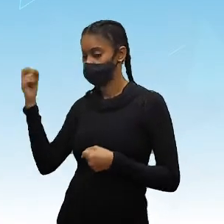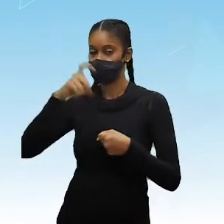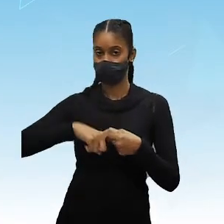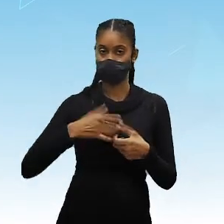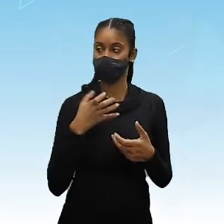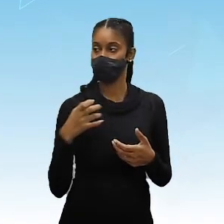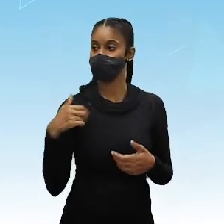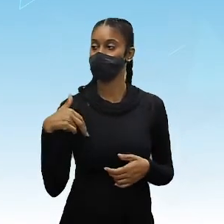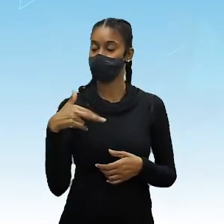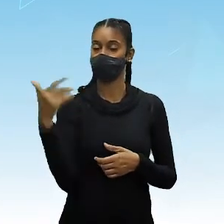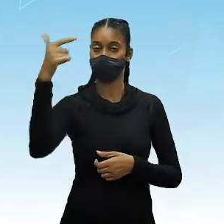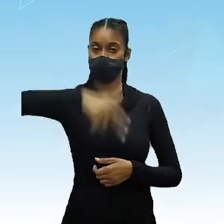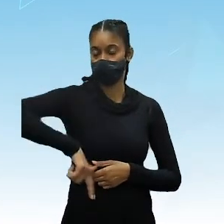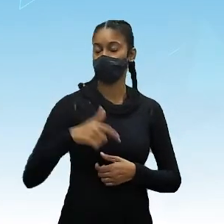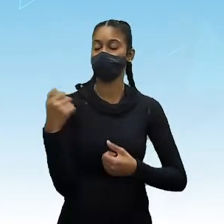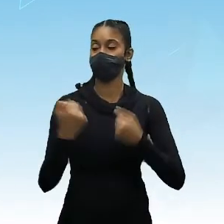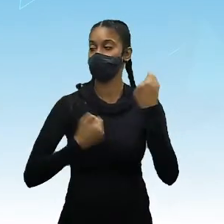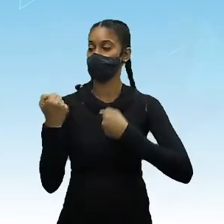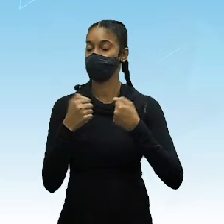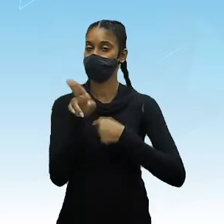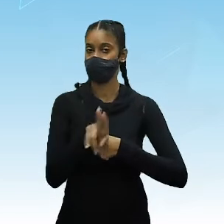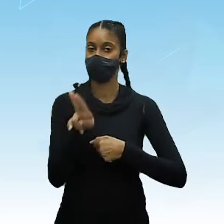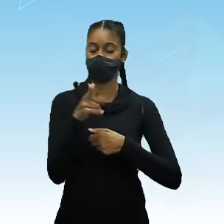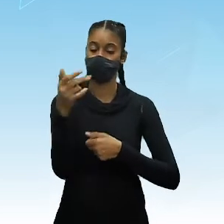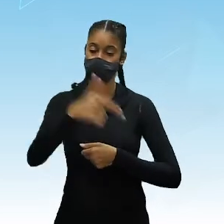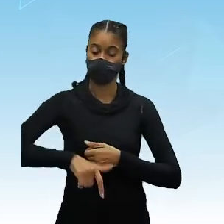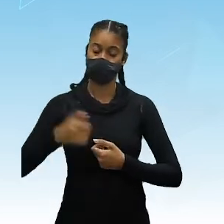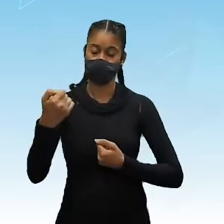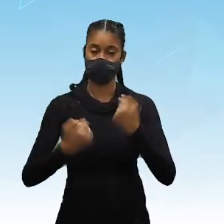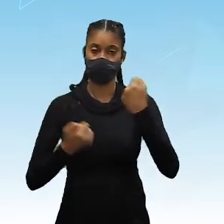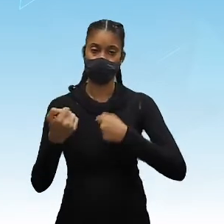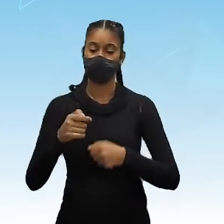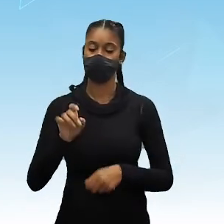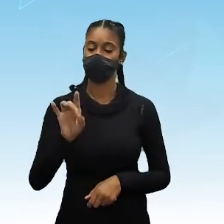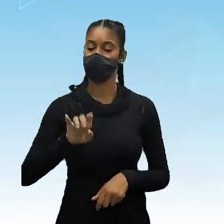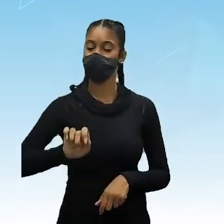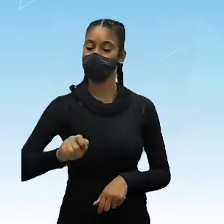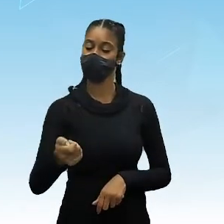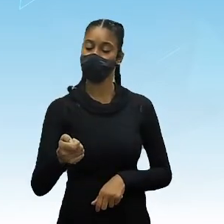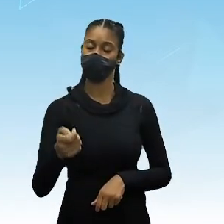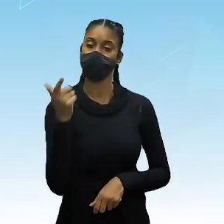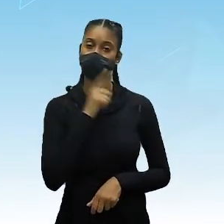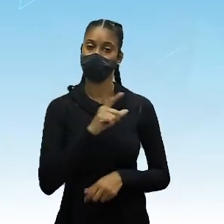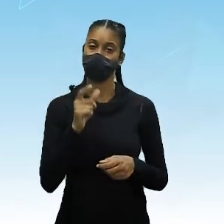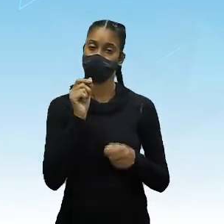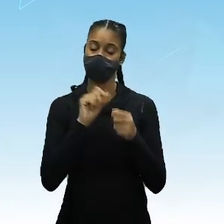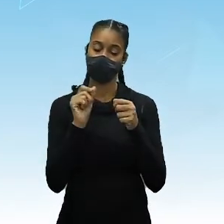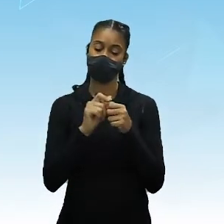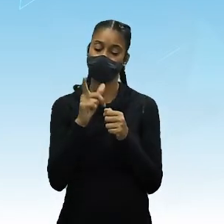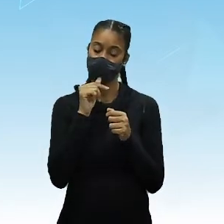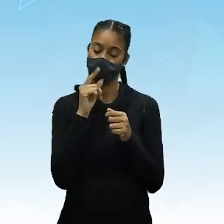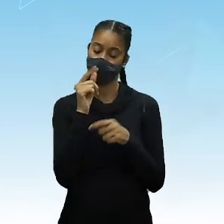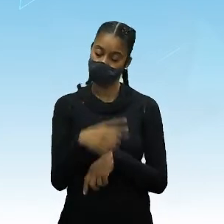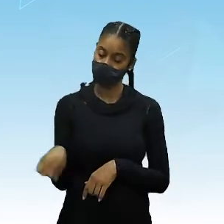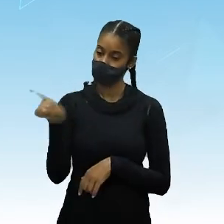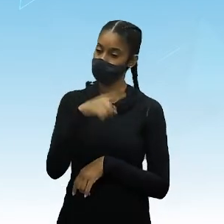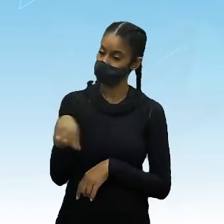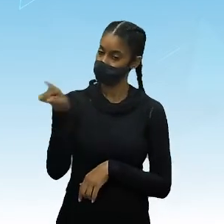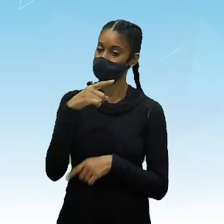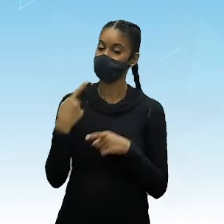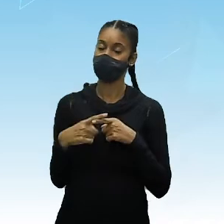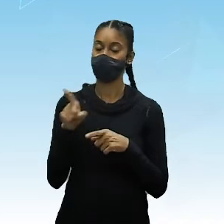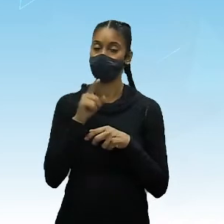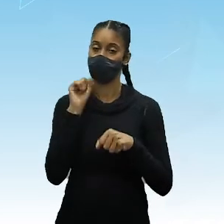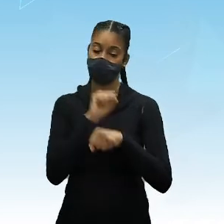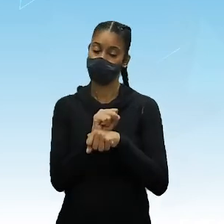quiser andar novamente com o carro, basta girar a chave e eu vou conseguir fazer esse líquido circular, porque ele não vai ter congelado.